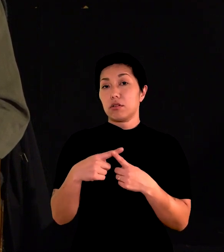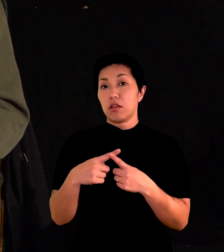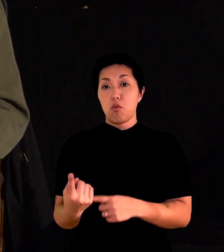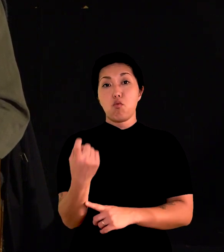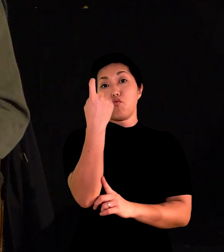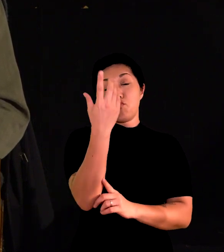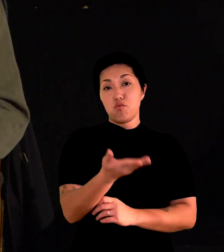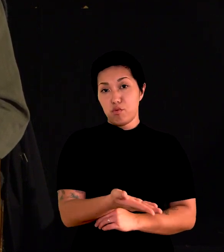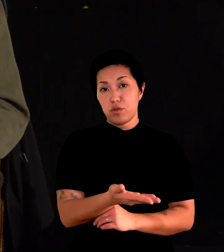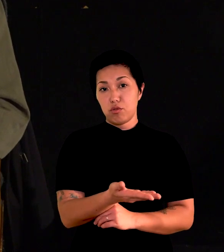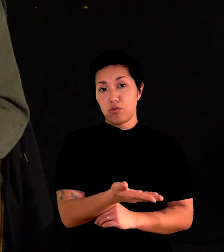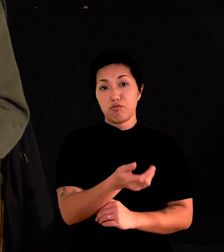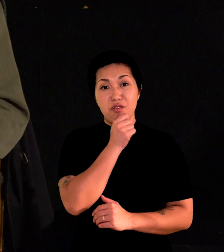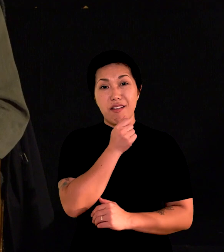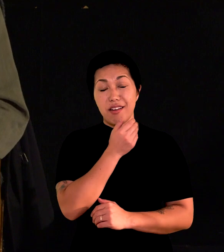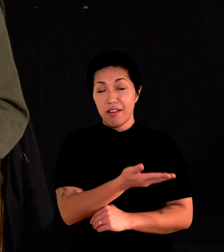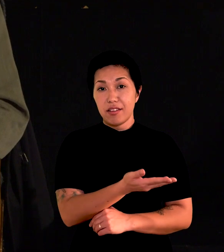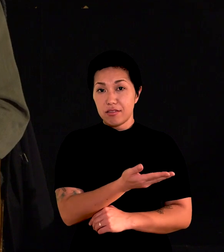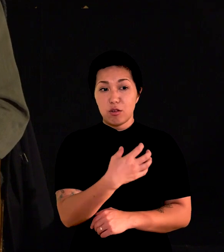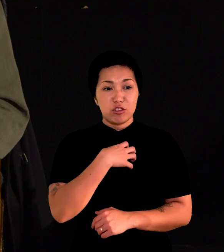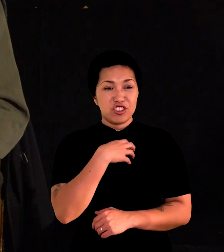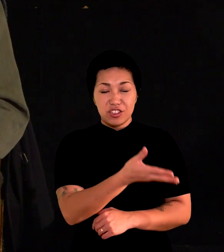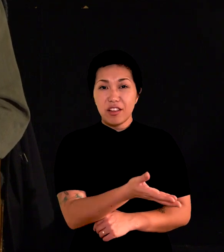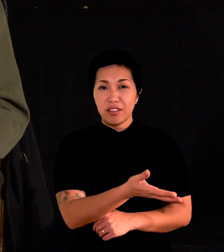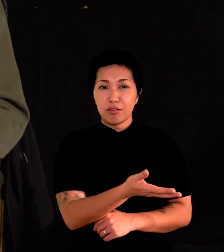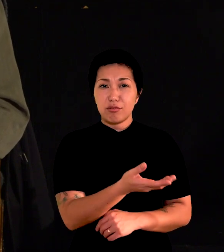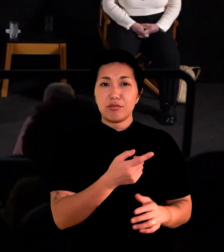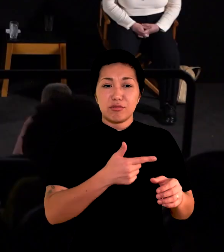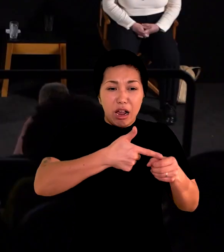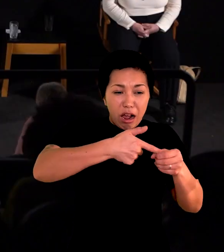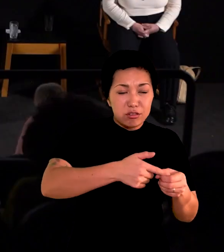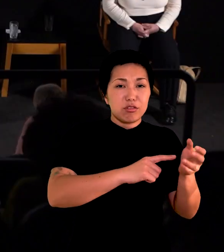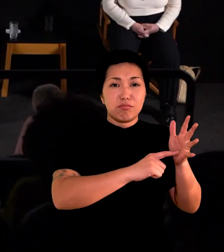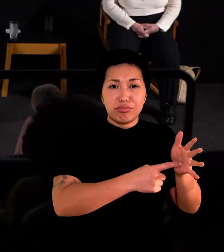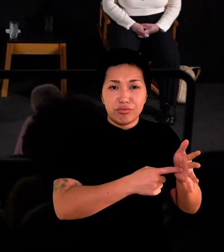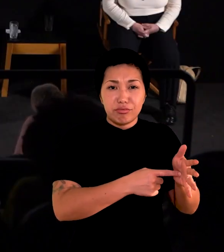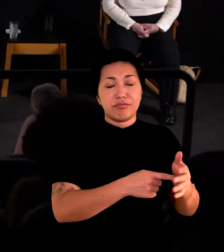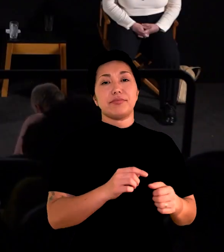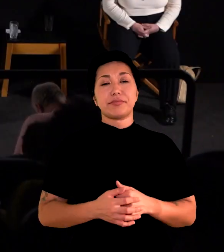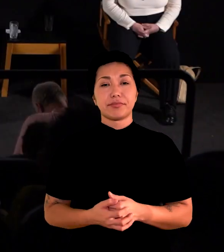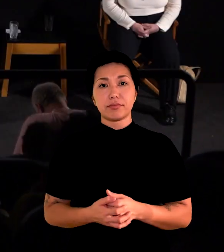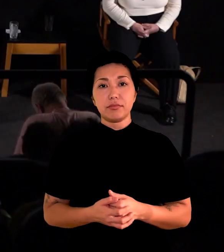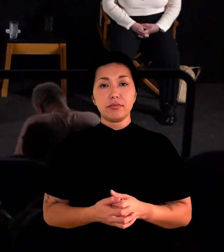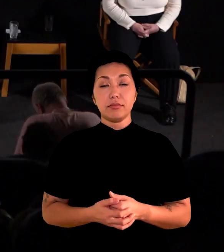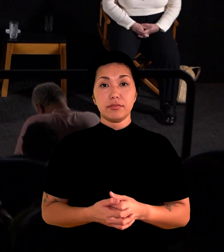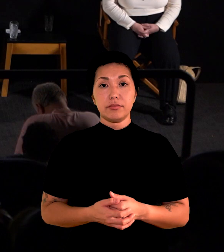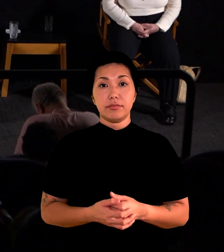veículos no Brasil, porque ele vai ser o único que vai estar mantendo essa forma de